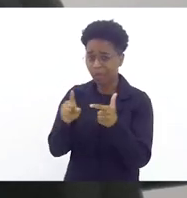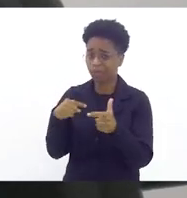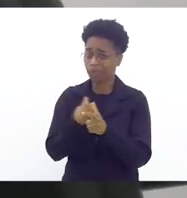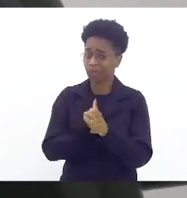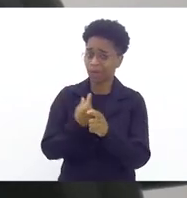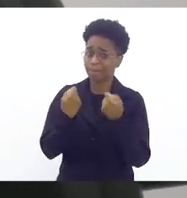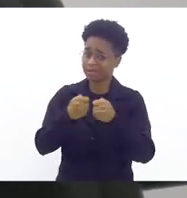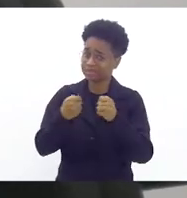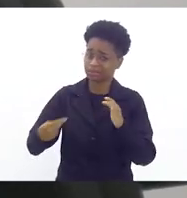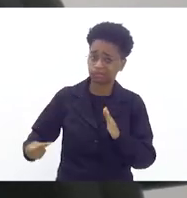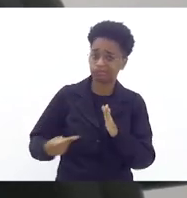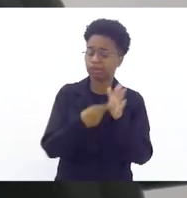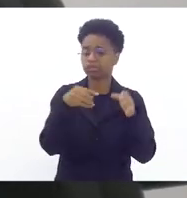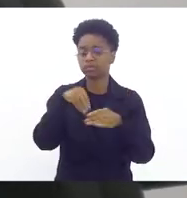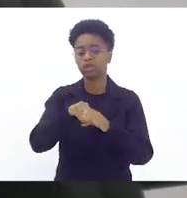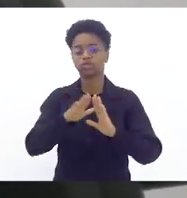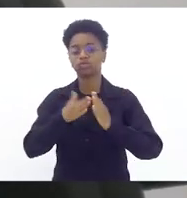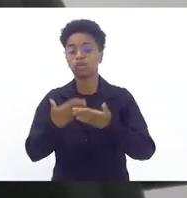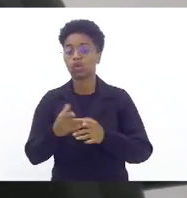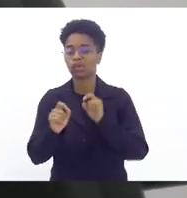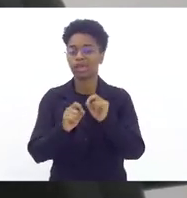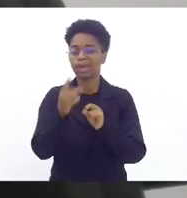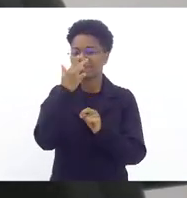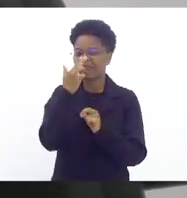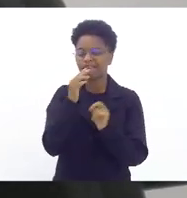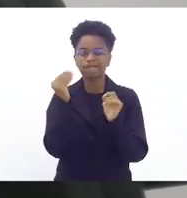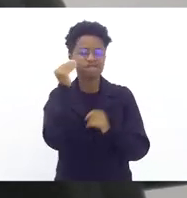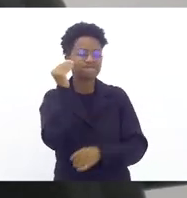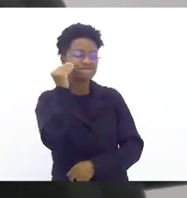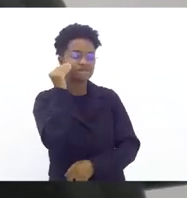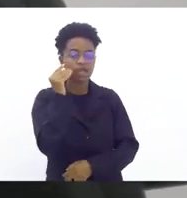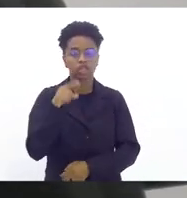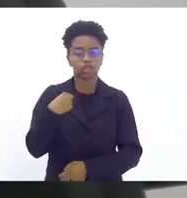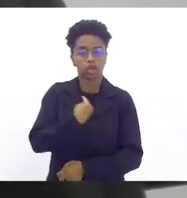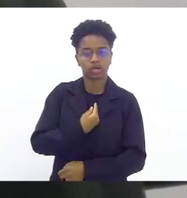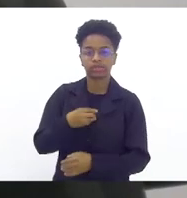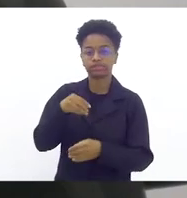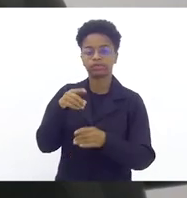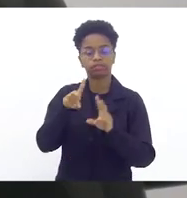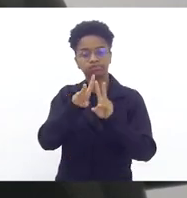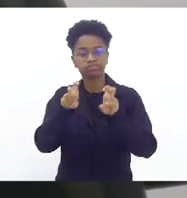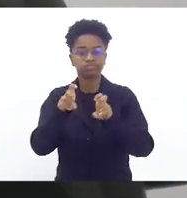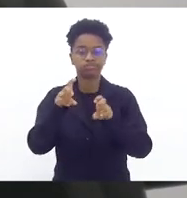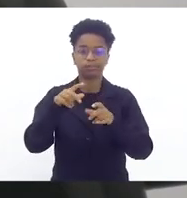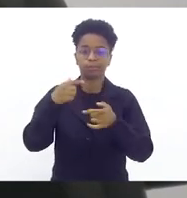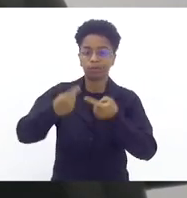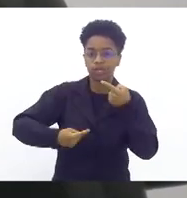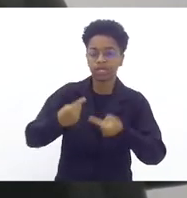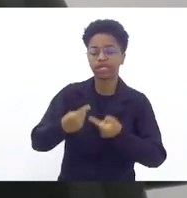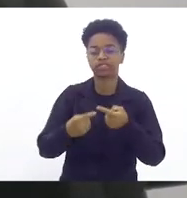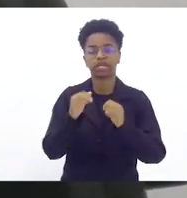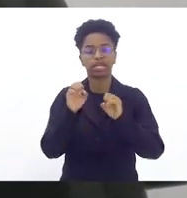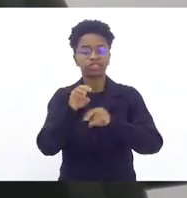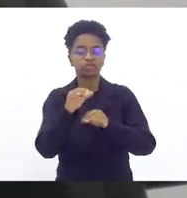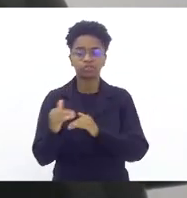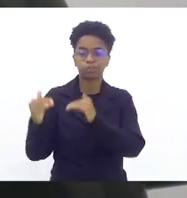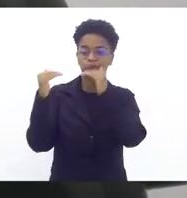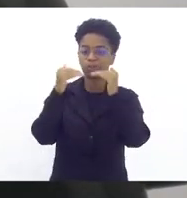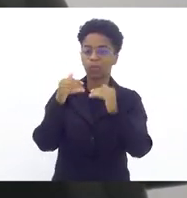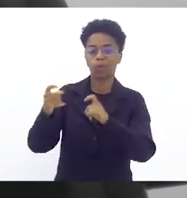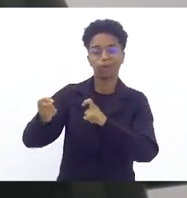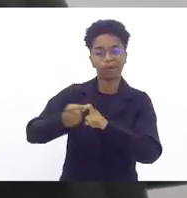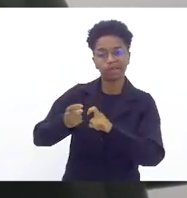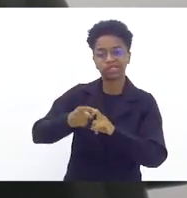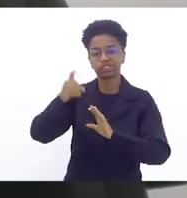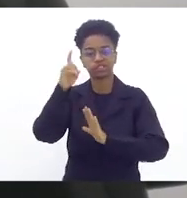tem que denunciar é que nós somos os ratinhos de laboratório da política, do ensino superior, da medicina, do direito,